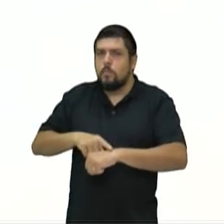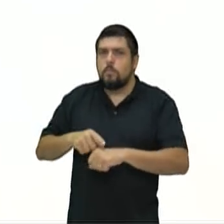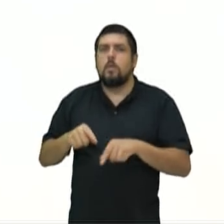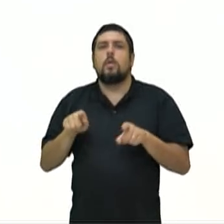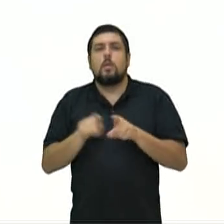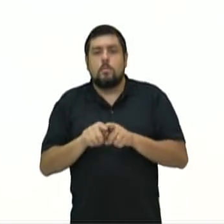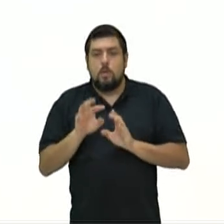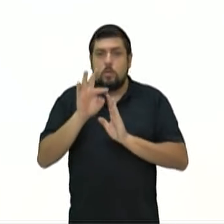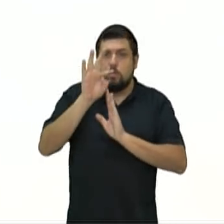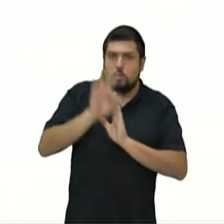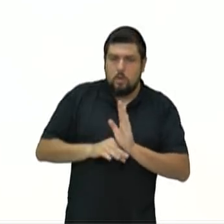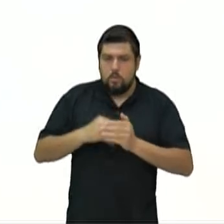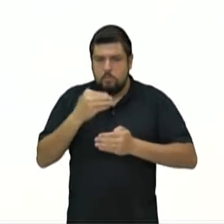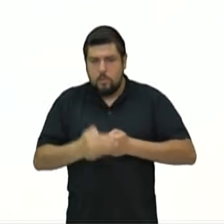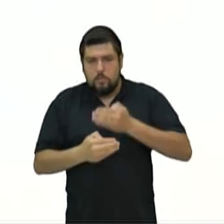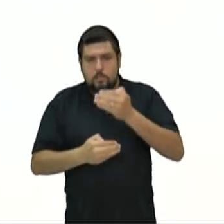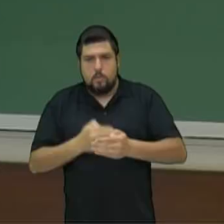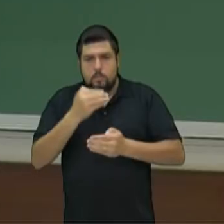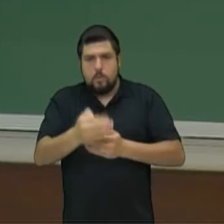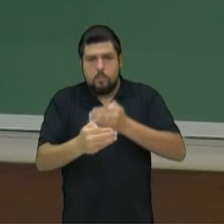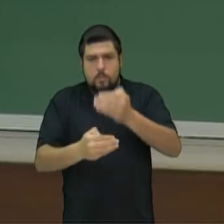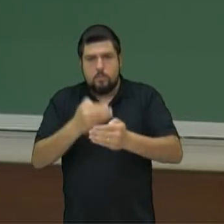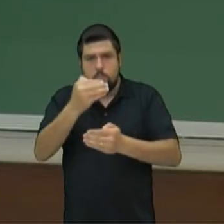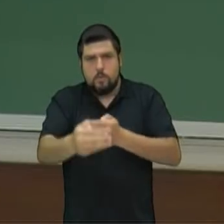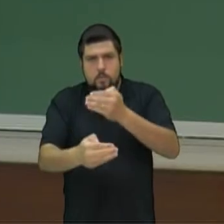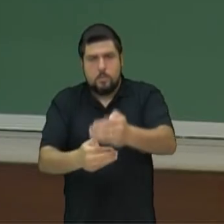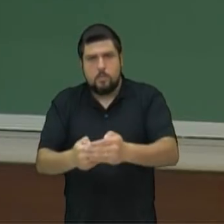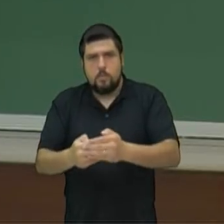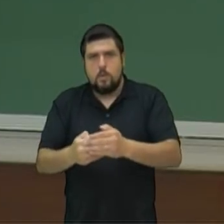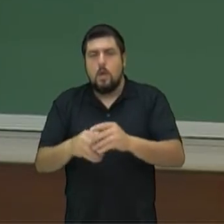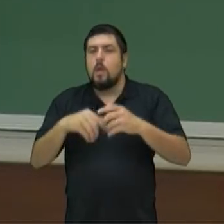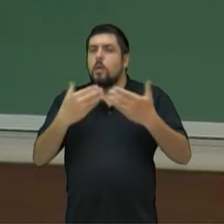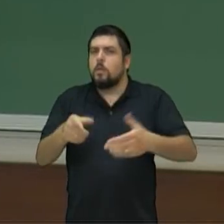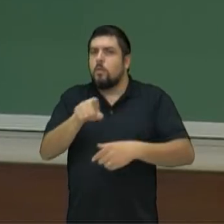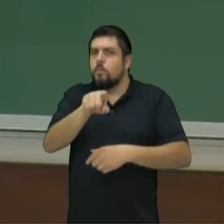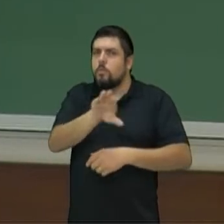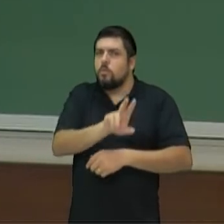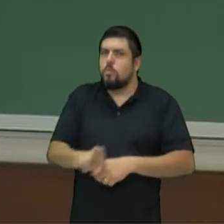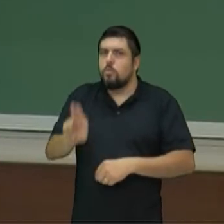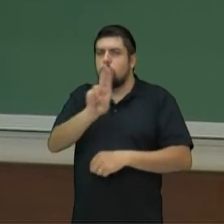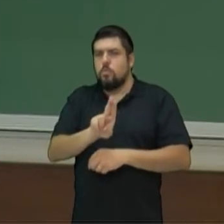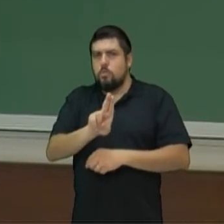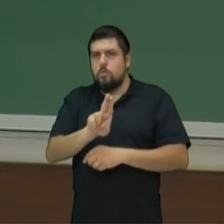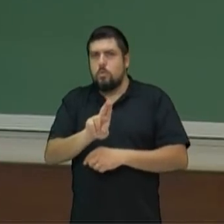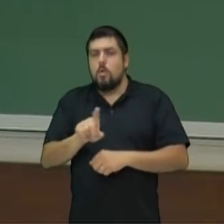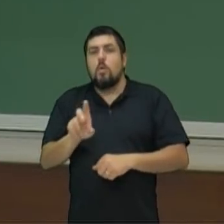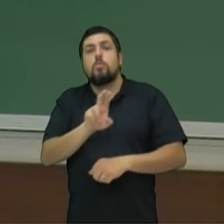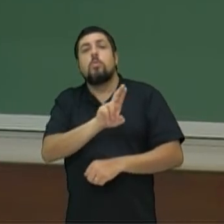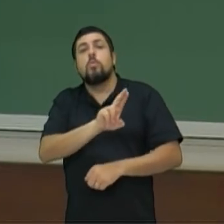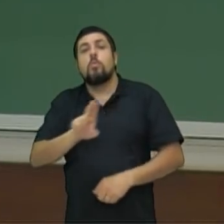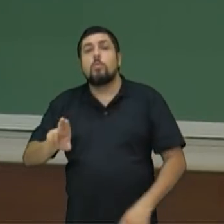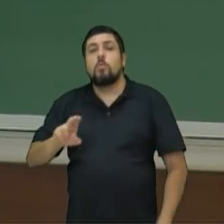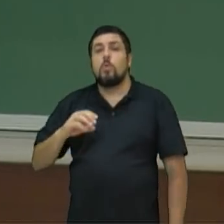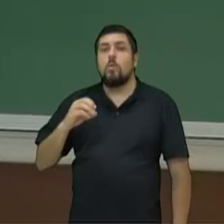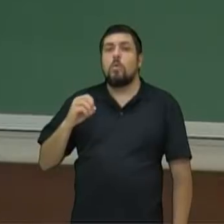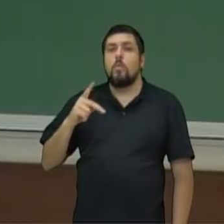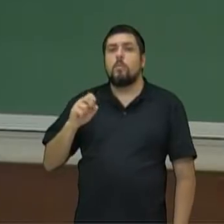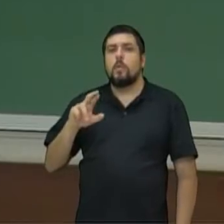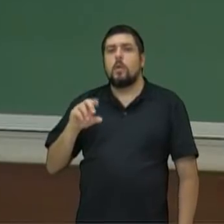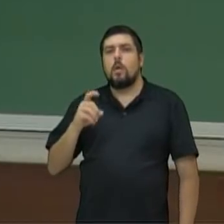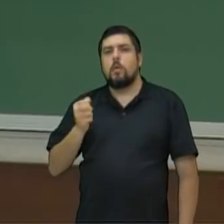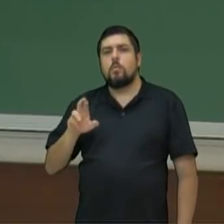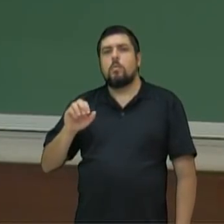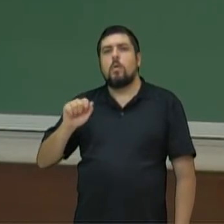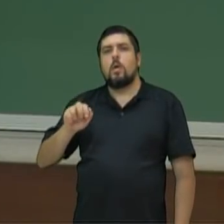devem fazer. Quando vocês estiverem escrevendo os seus textos, pessoal, usem esses elementos. A gente chama de operadores argumentativos, que fazem o